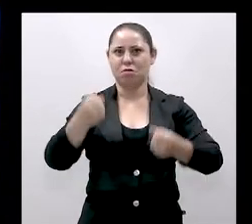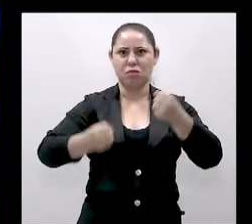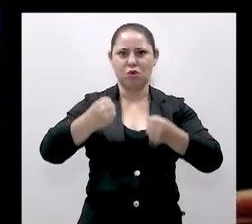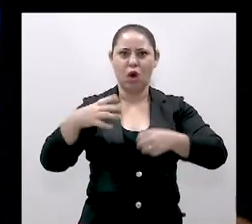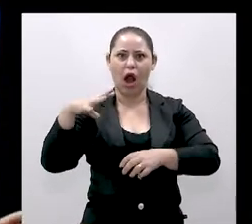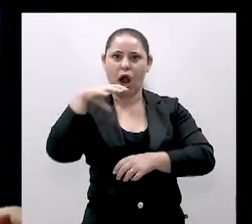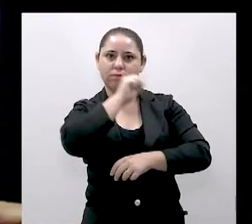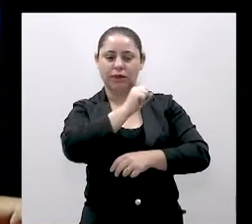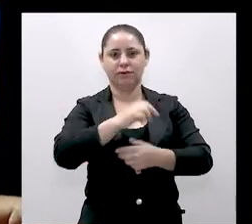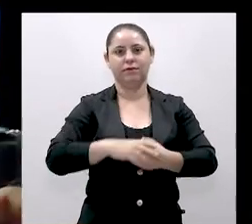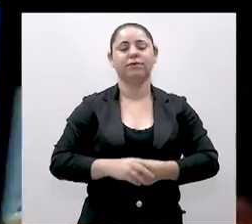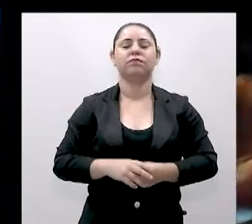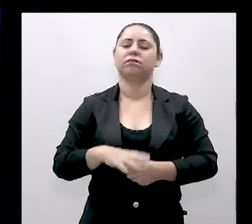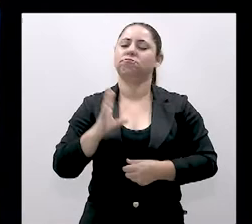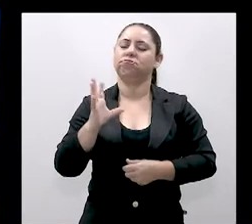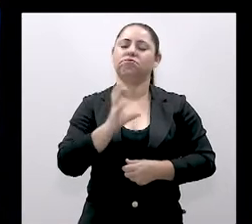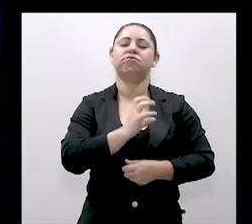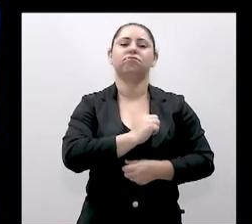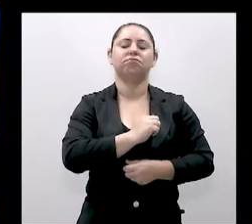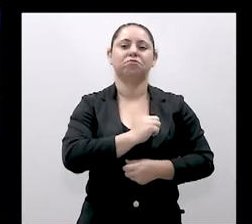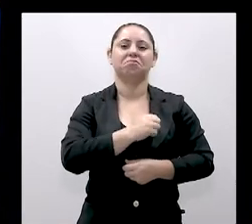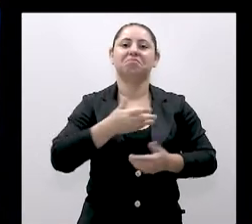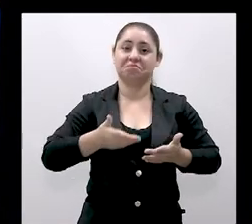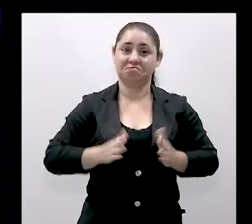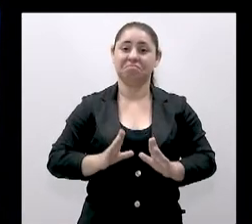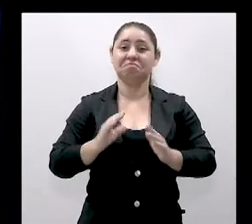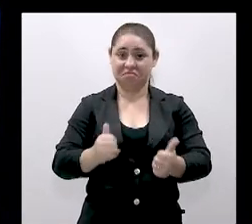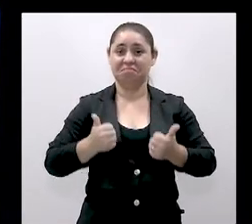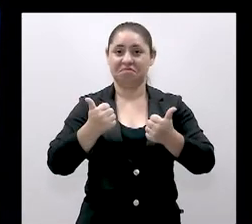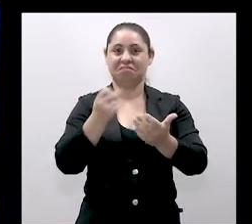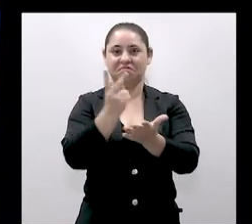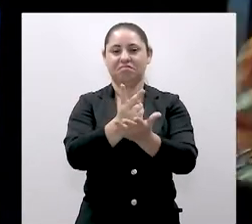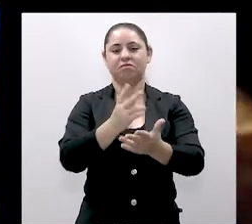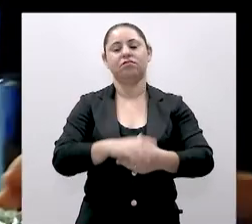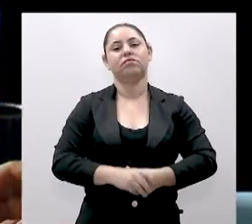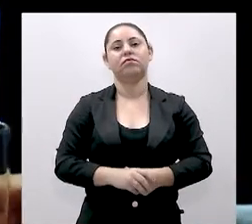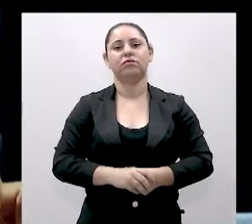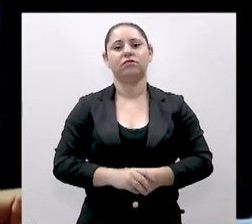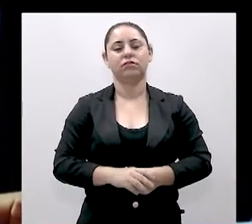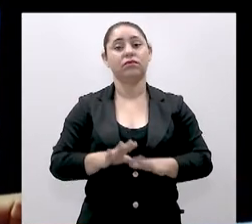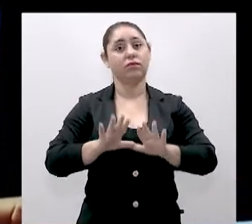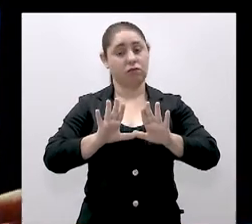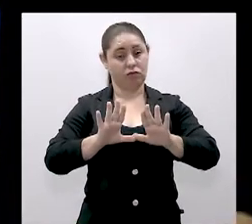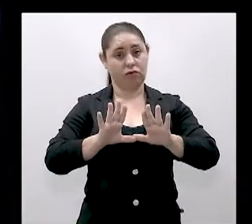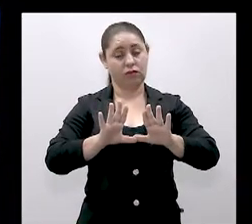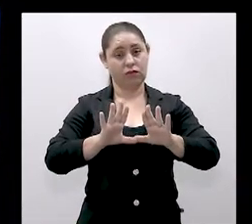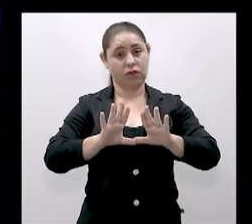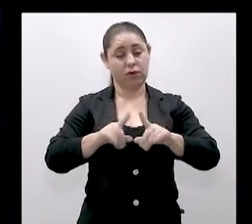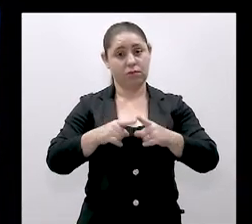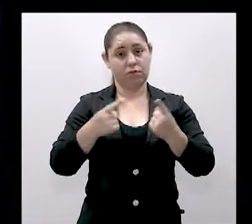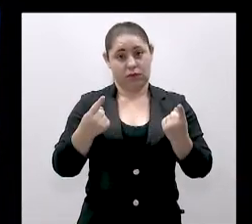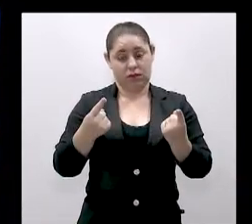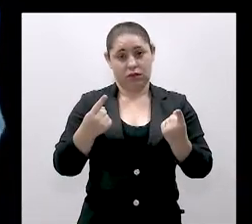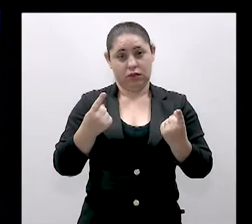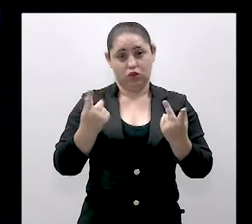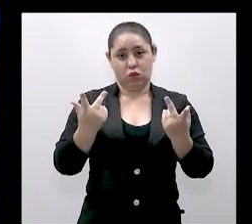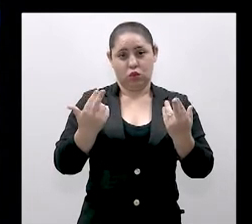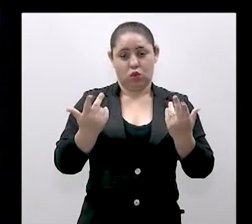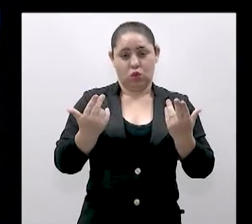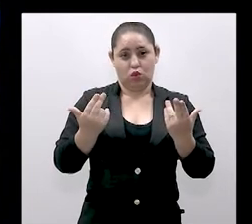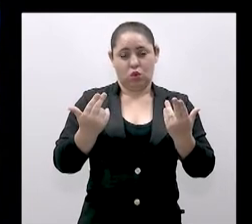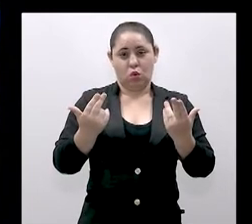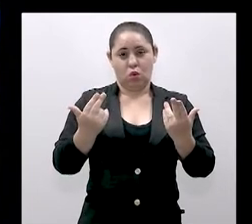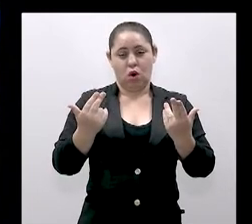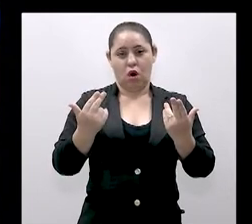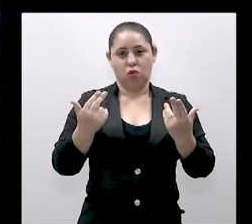claro que nasceu para dar certo mas é igual você